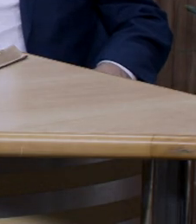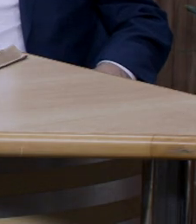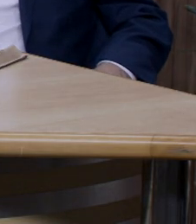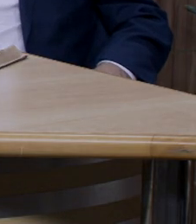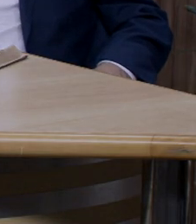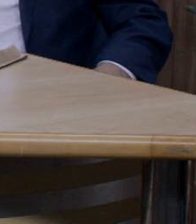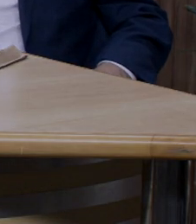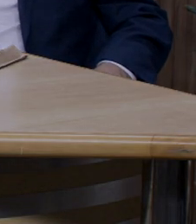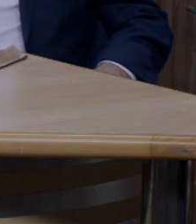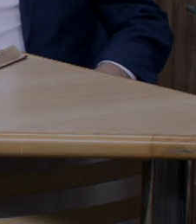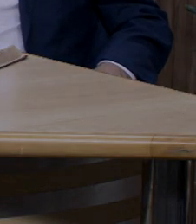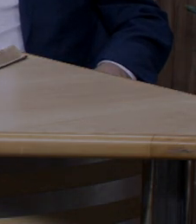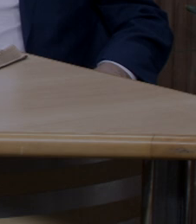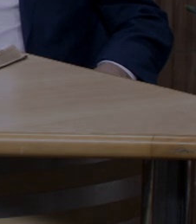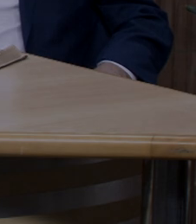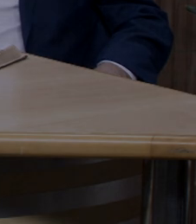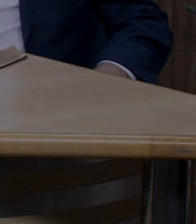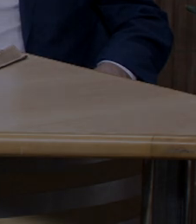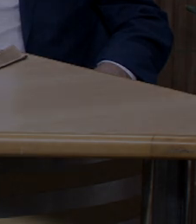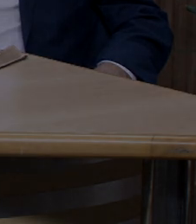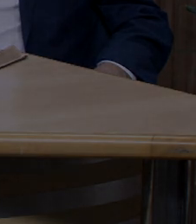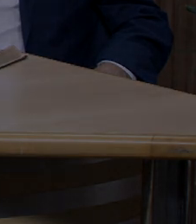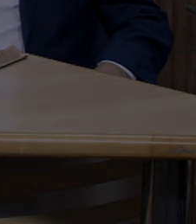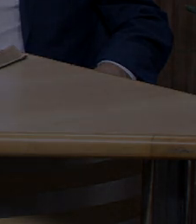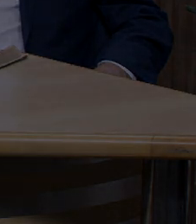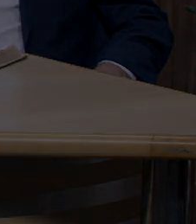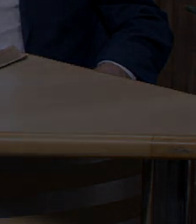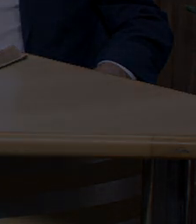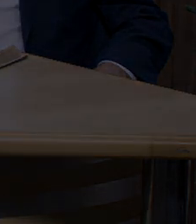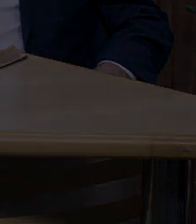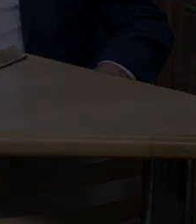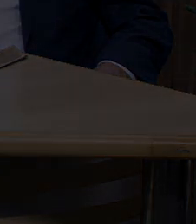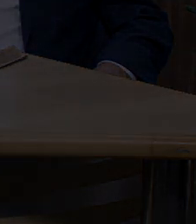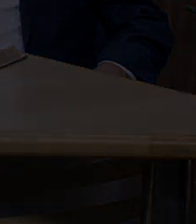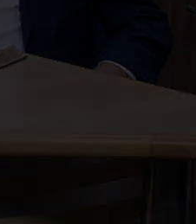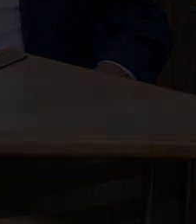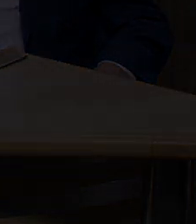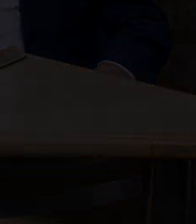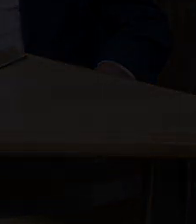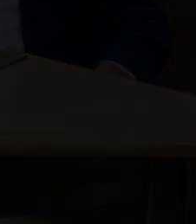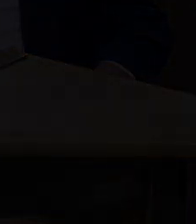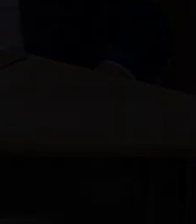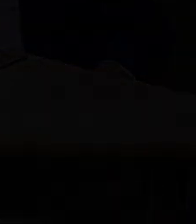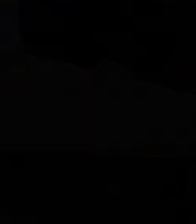Você acabou de assistir na TV Web Manaim Conversas Bíblicas.